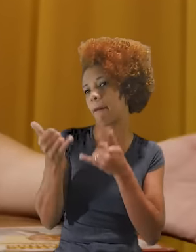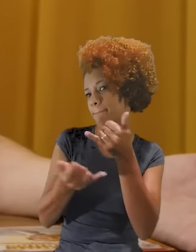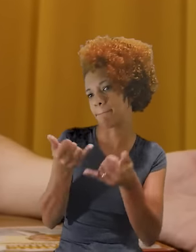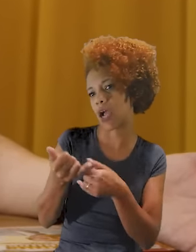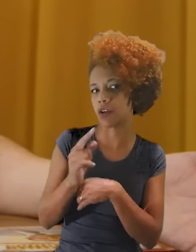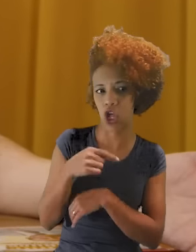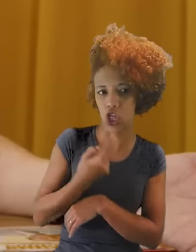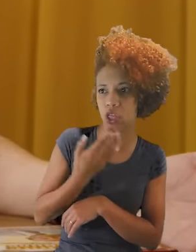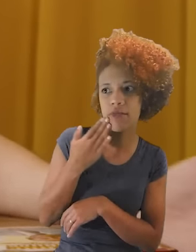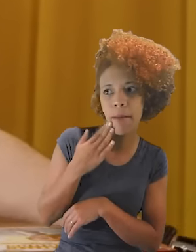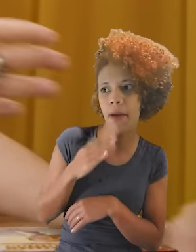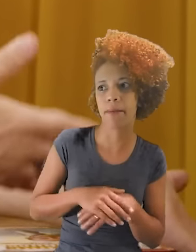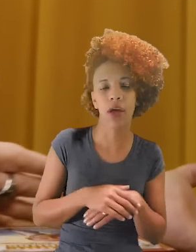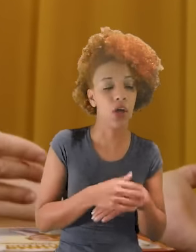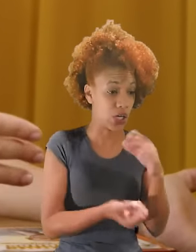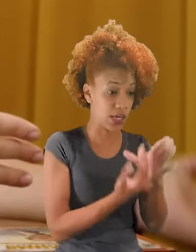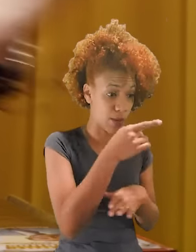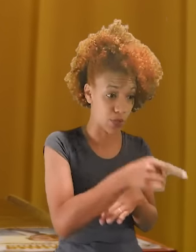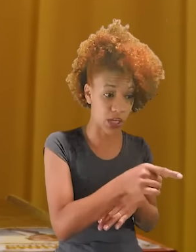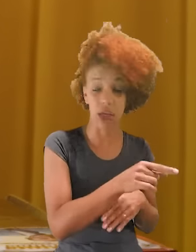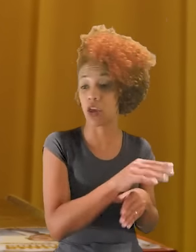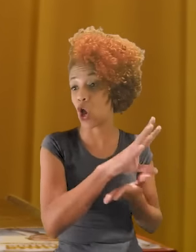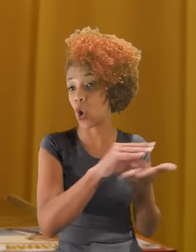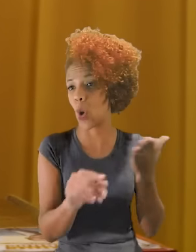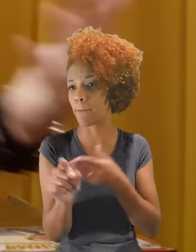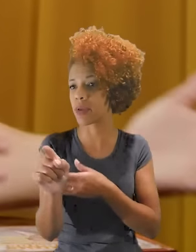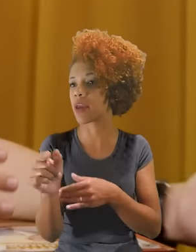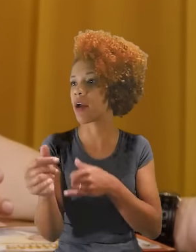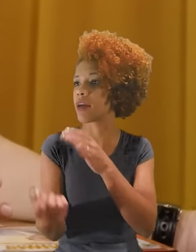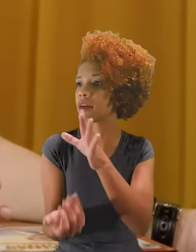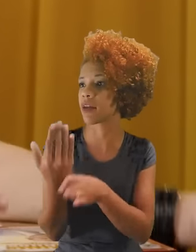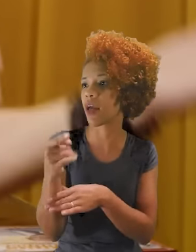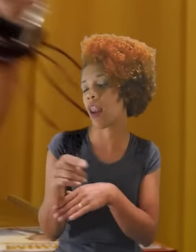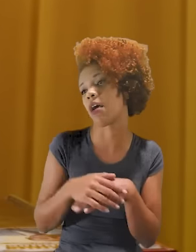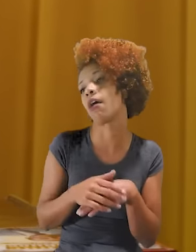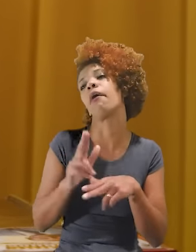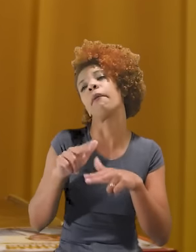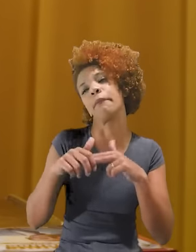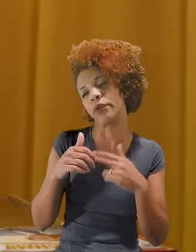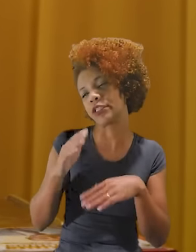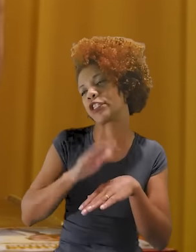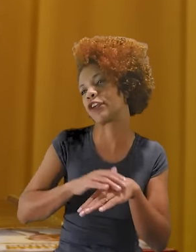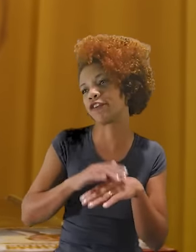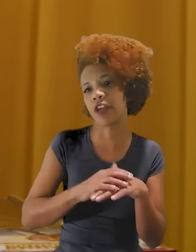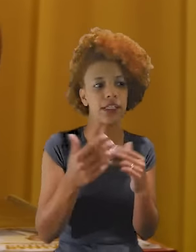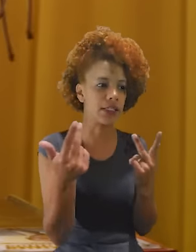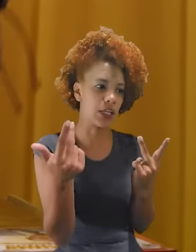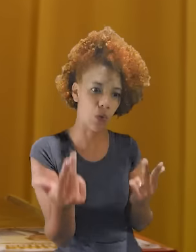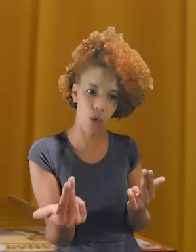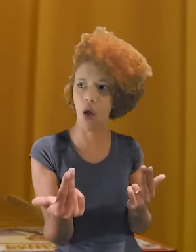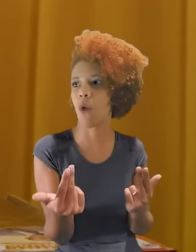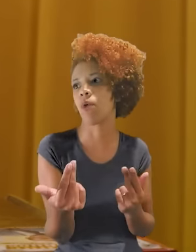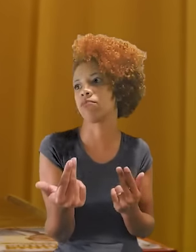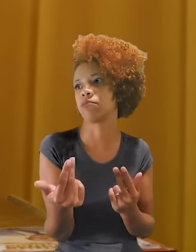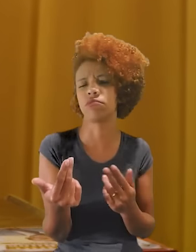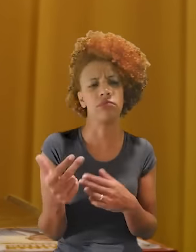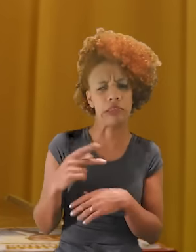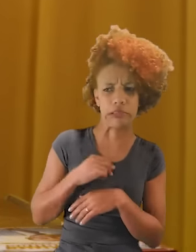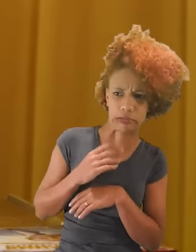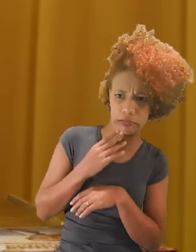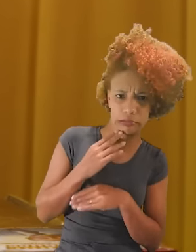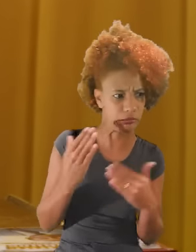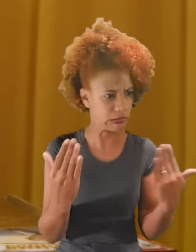Parque. Parque a gente sabe. Nós não criamos um aqui? Vamos criar um lá. Por isso que os caras foram lá e levaram e fizeram exatamente o mesmo parque. Você vai